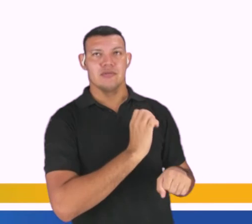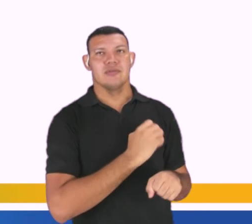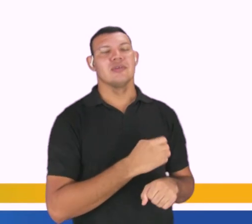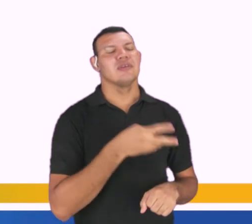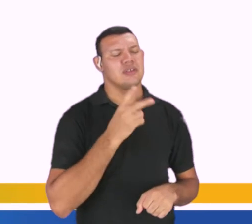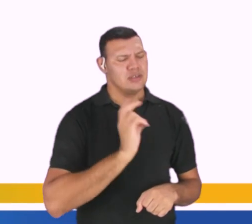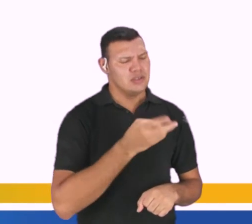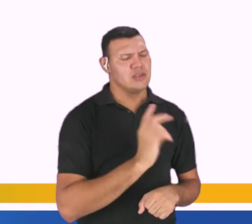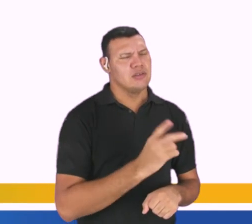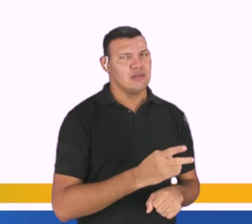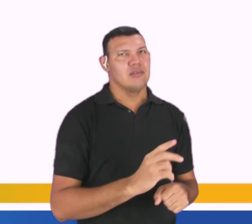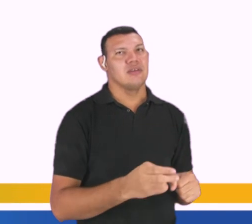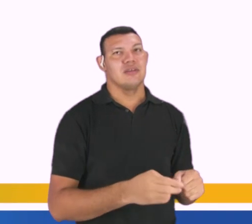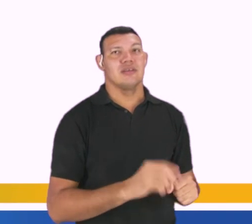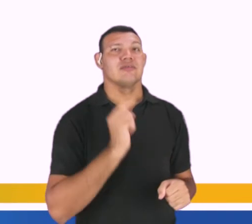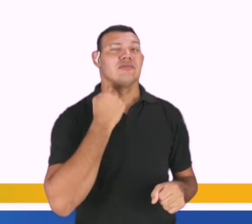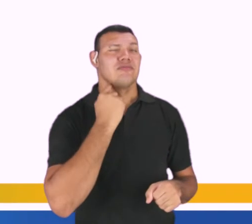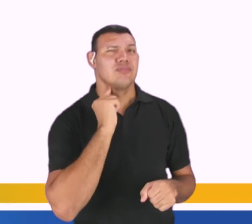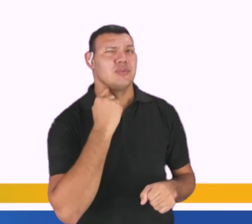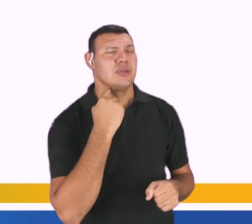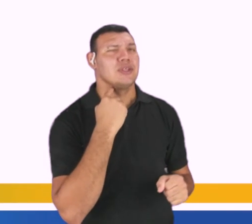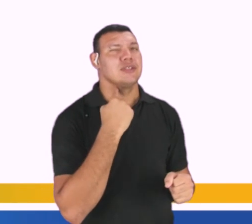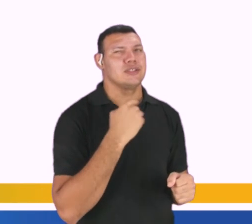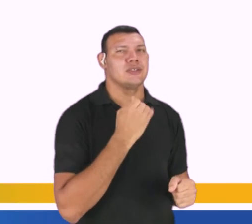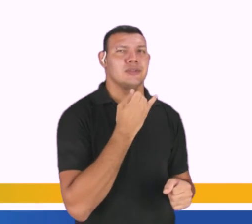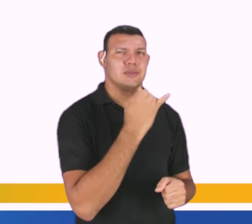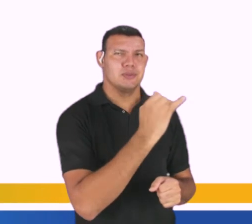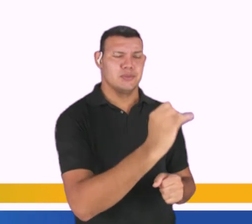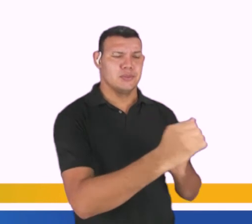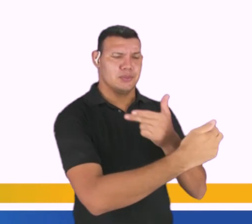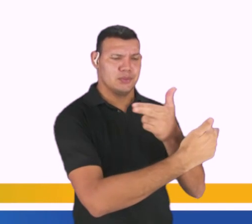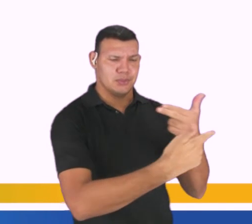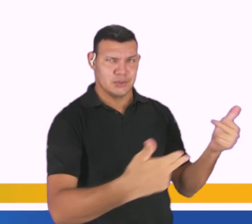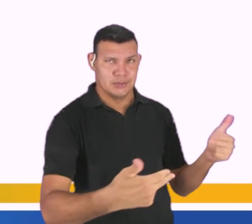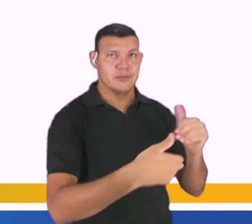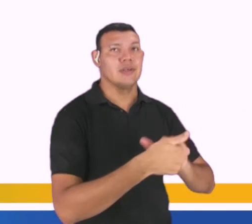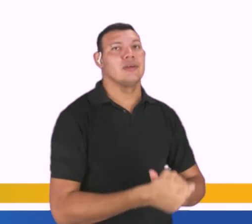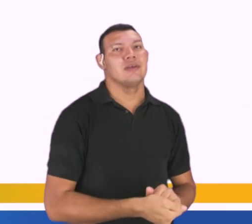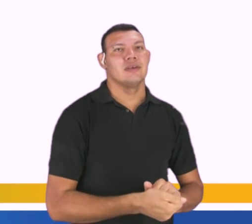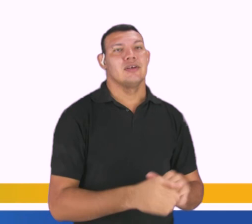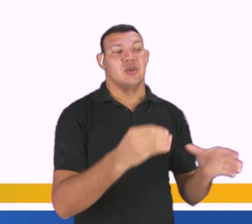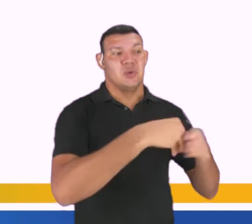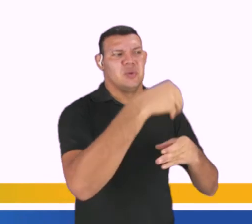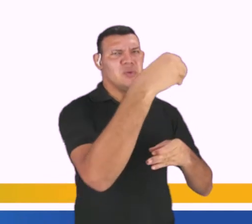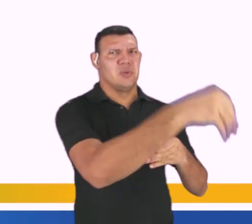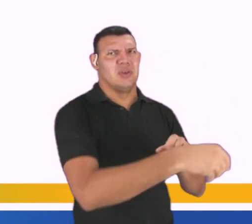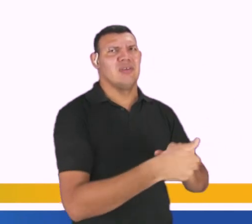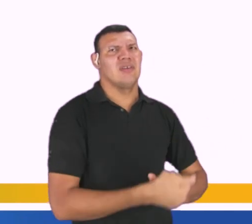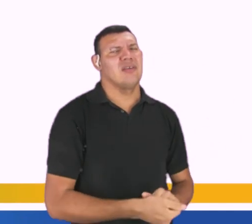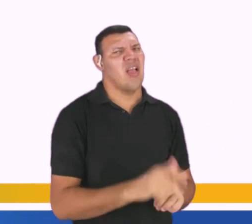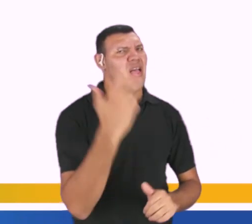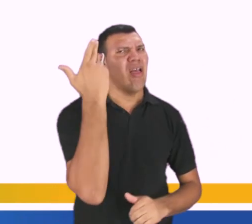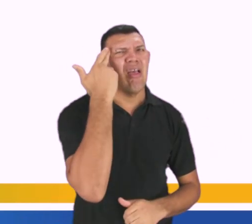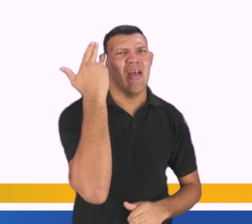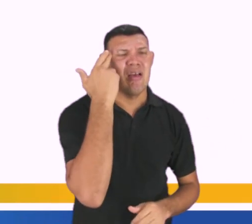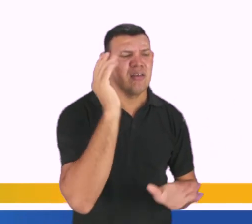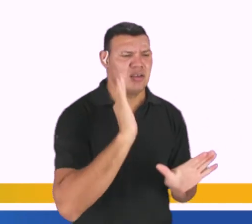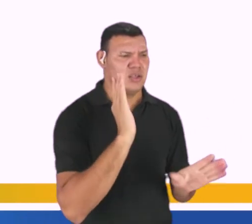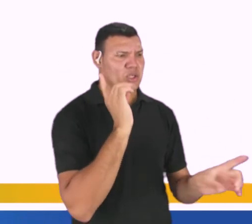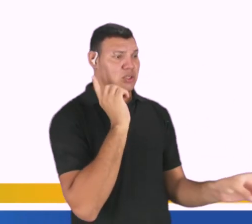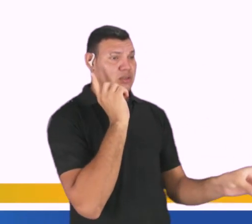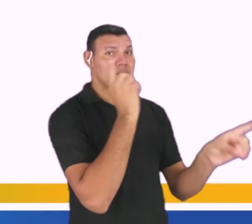sempre muito lixo eletrônico. Dizem as pessoas que moram fora do país que é muito comum você